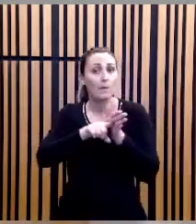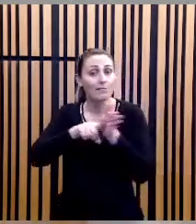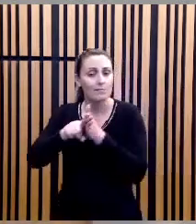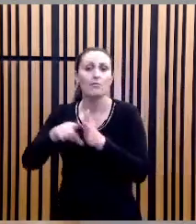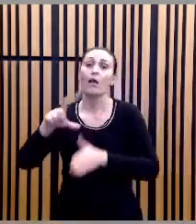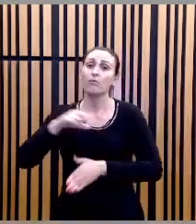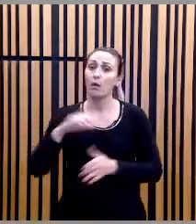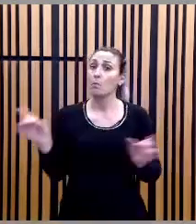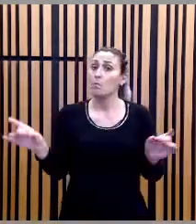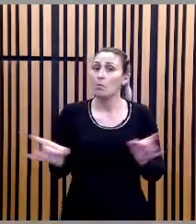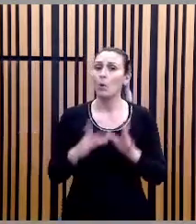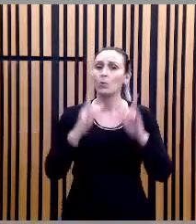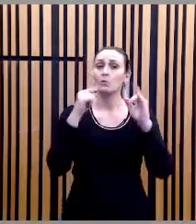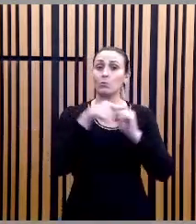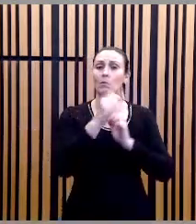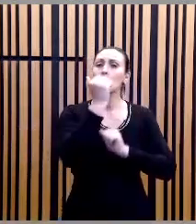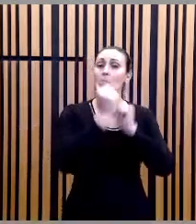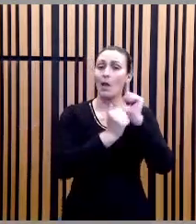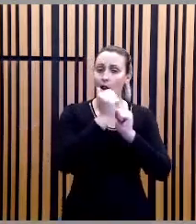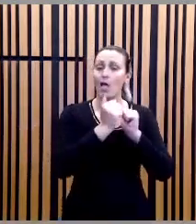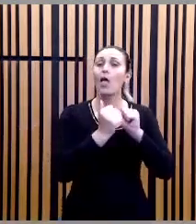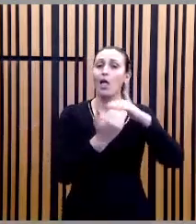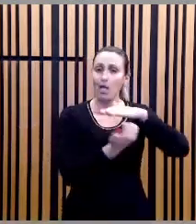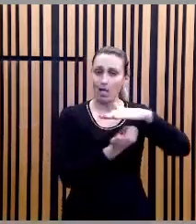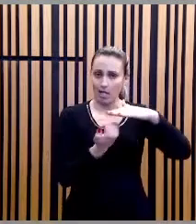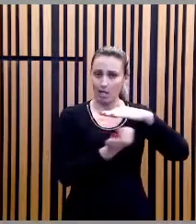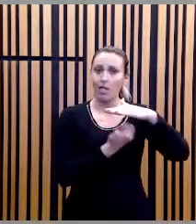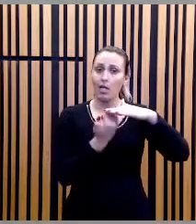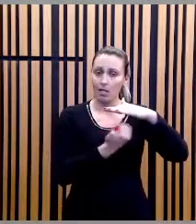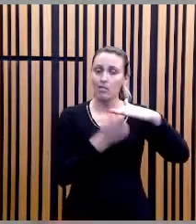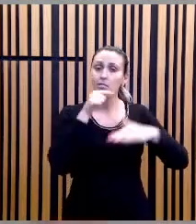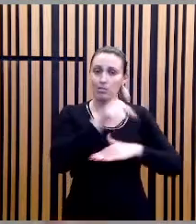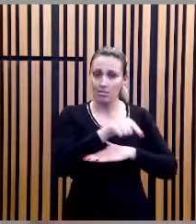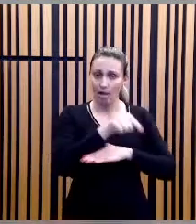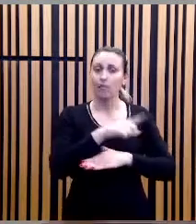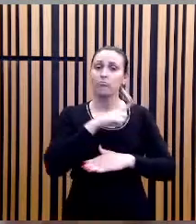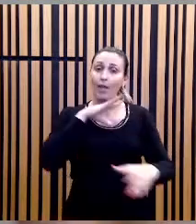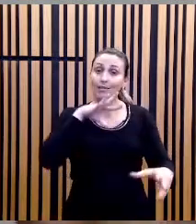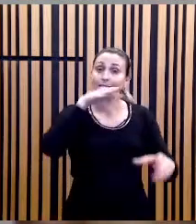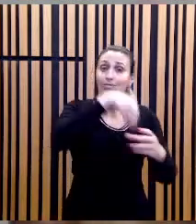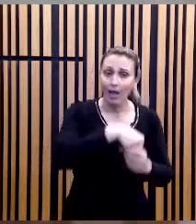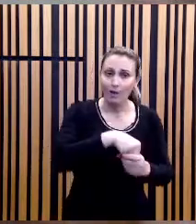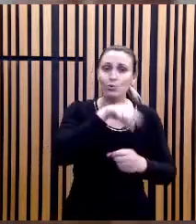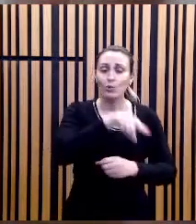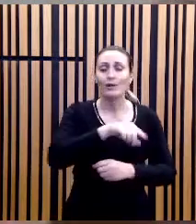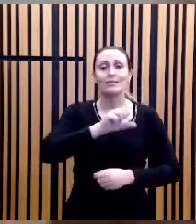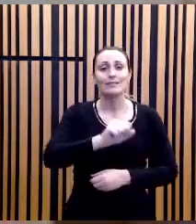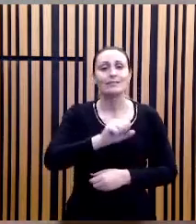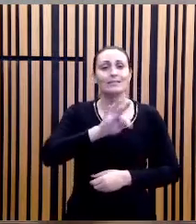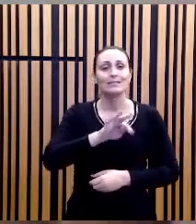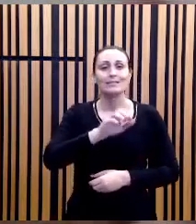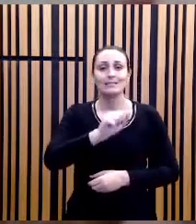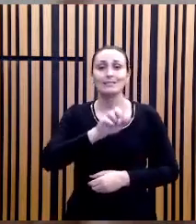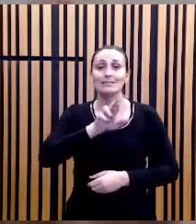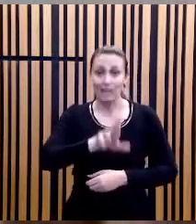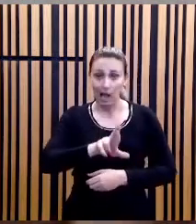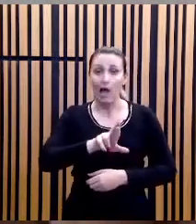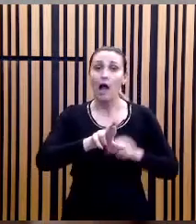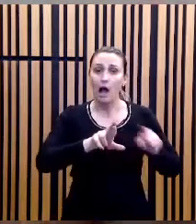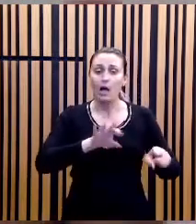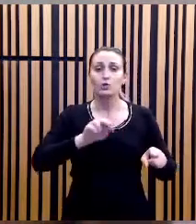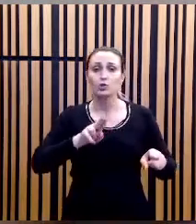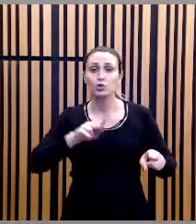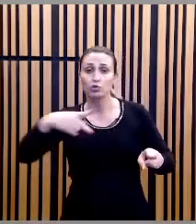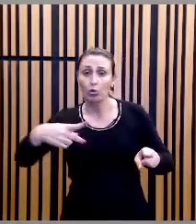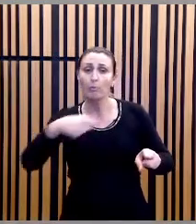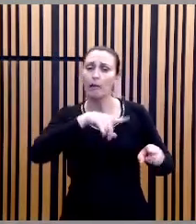empresa constituída dentro da Unitec, uma startup, né, que é uma empresa aí que, startup, empresa pequena, que tem um alto